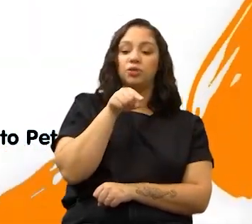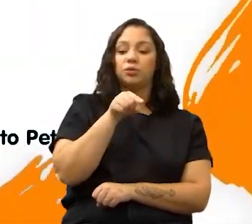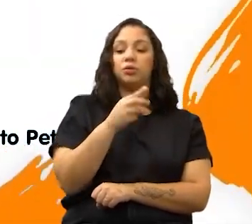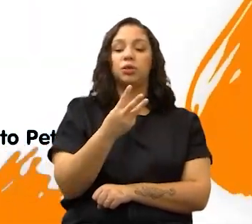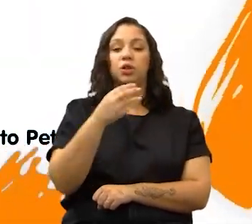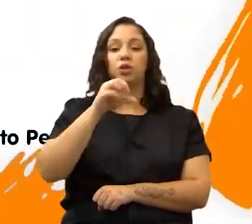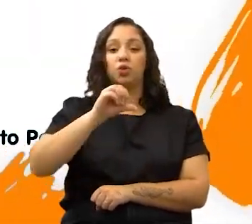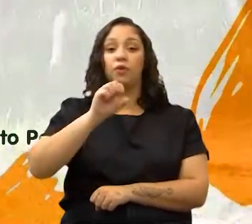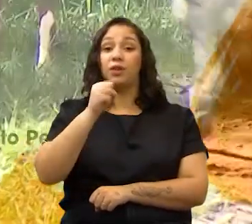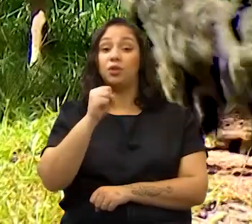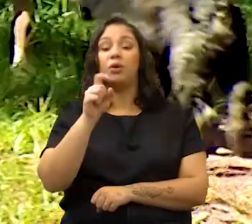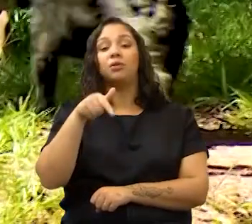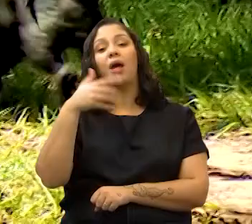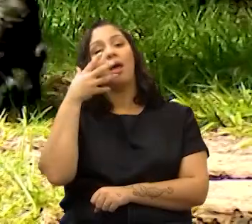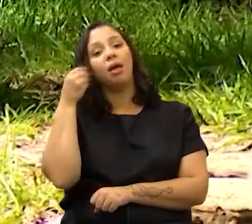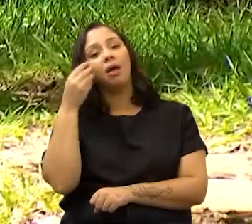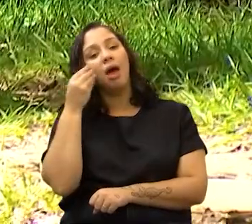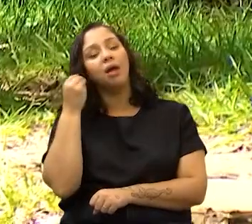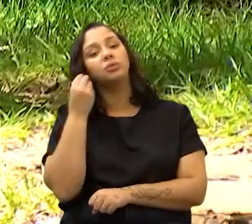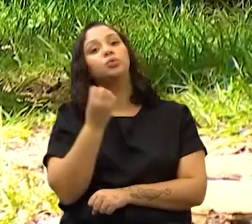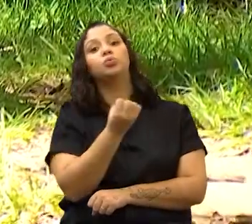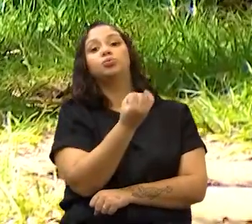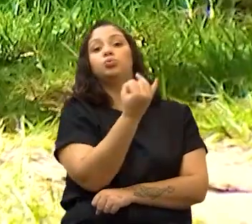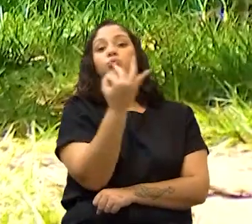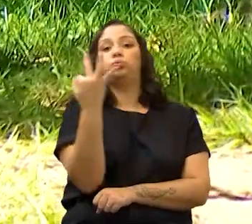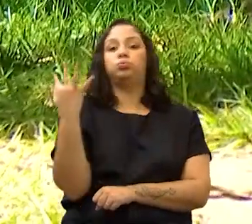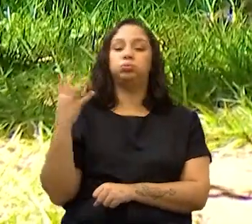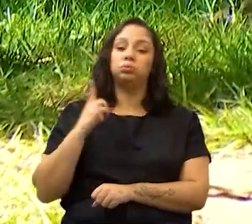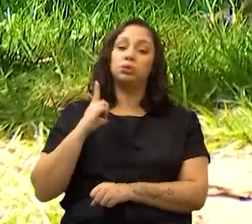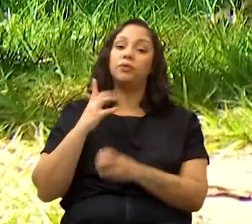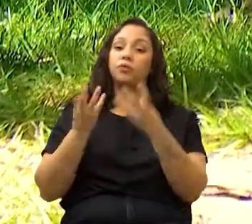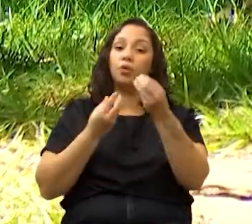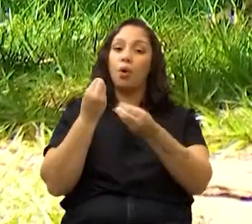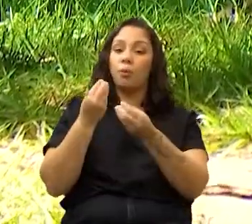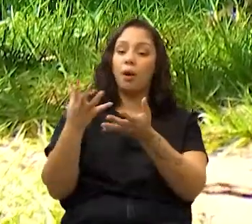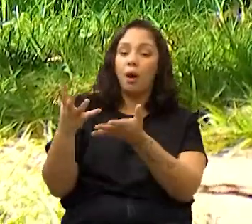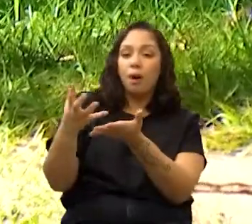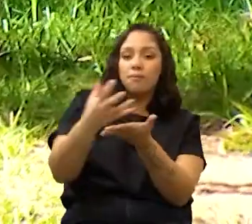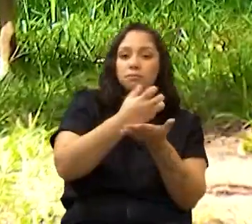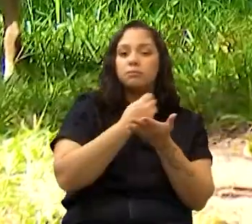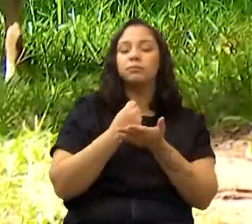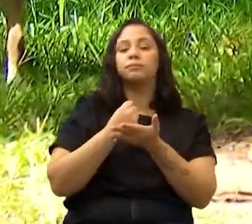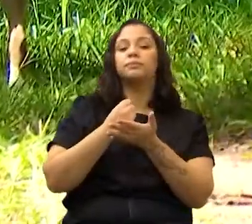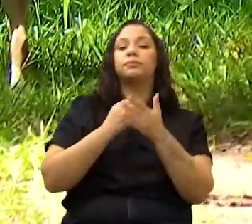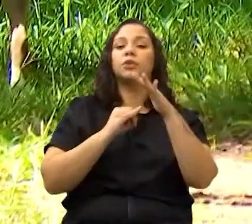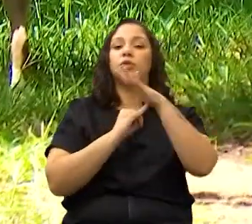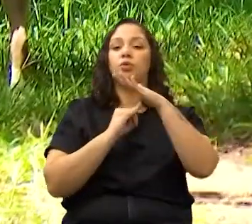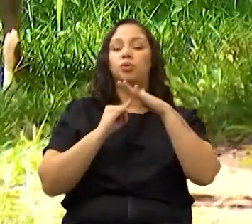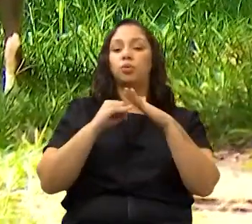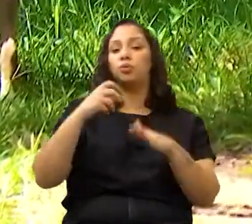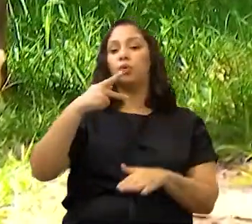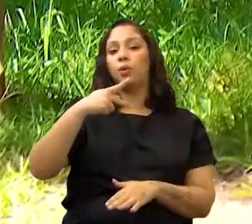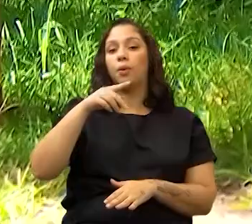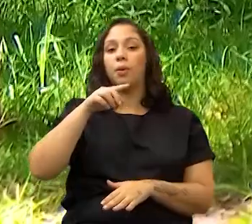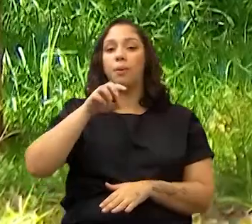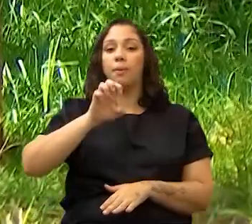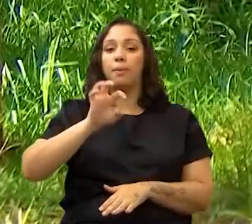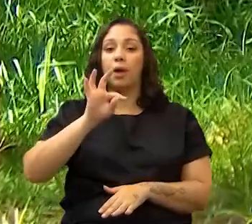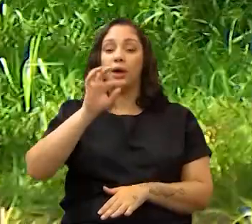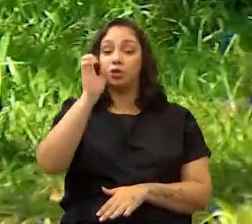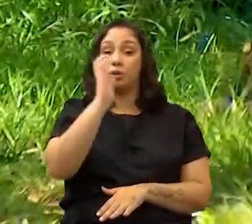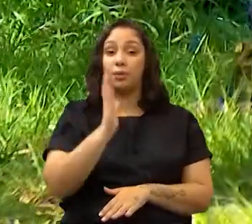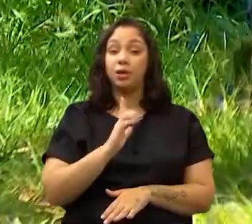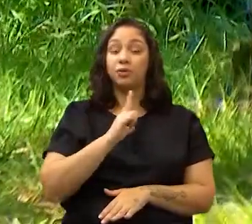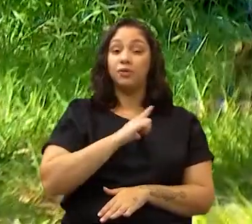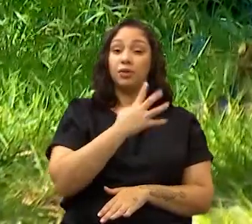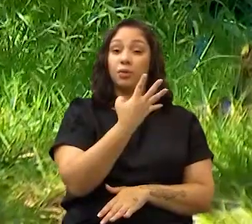7.398 são gatos. Os números são de um levantamento do Instituto Pet Brasil, realizado junto a